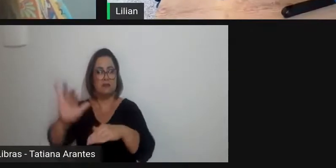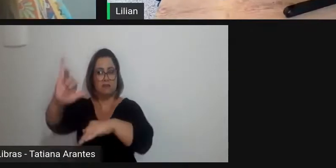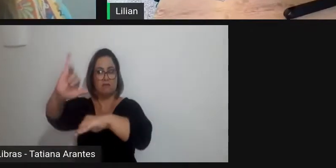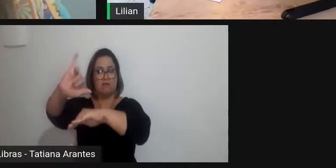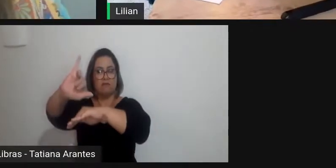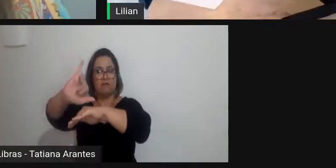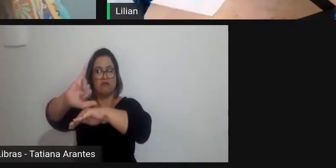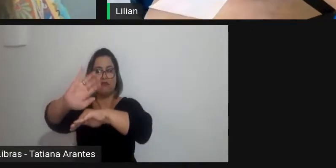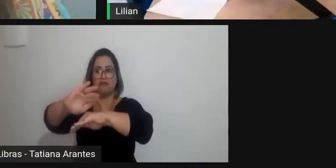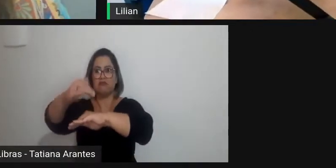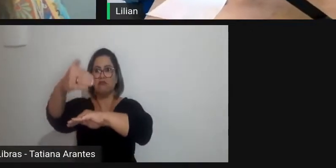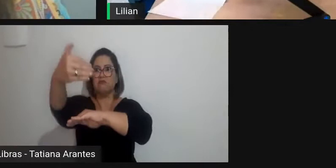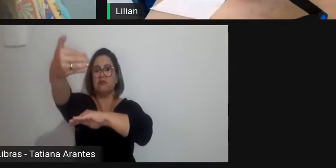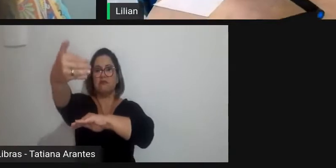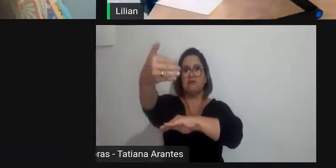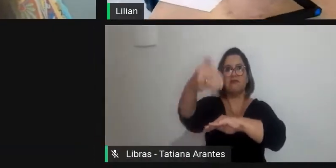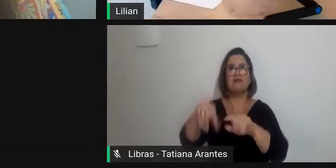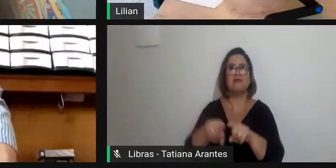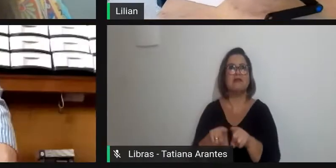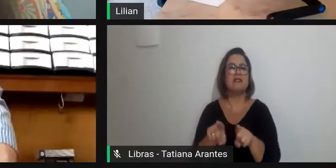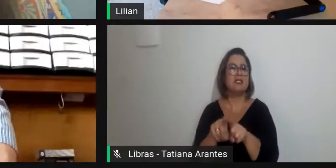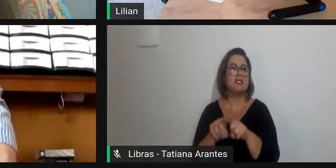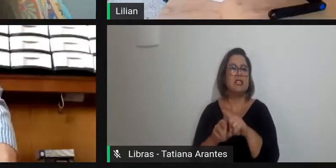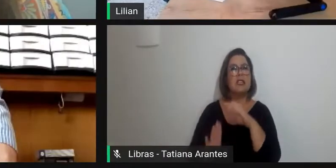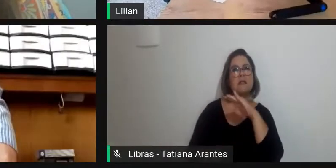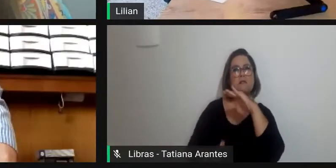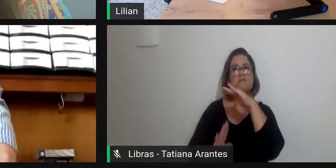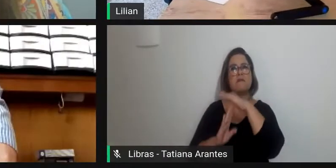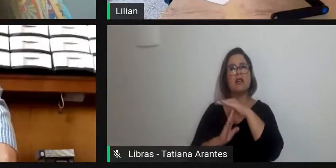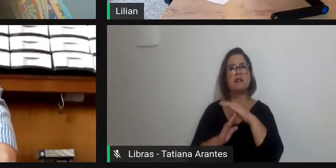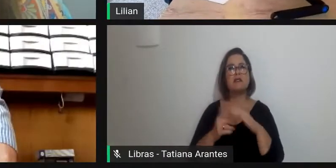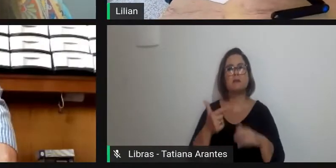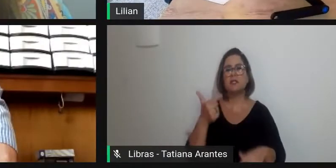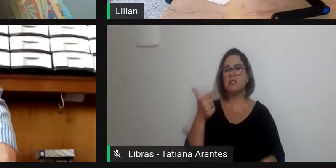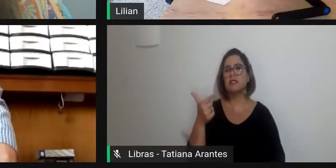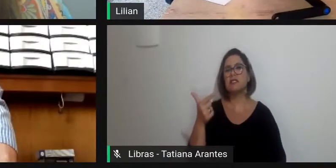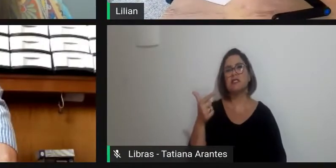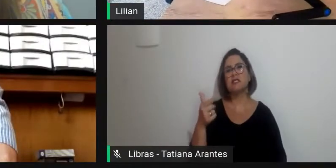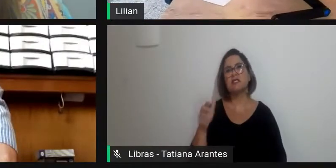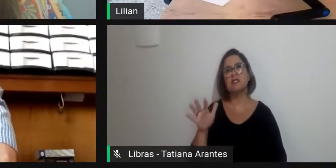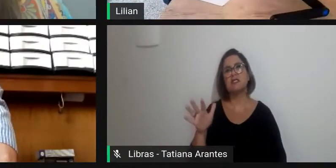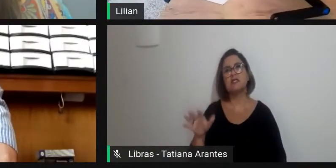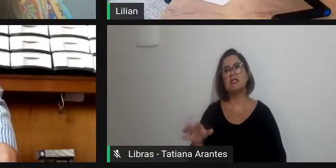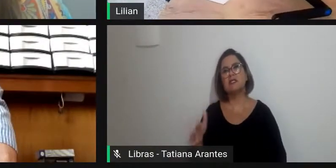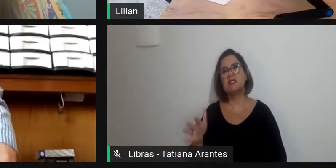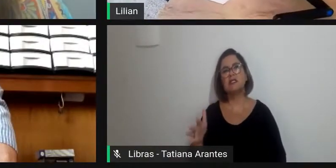vai até 25 no máximo e esse pode chegar até 45.